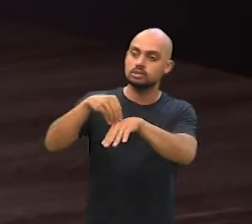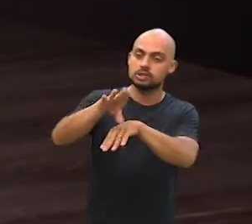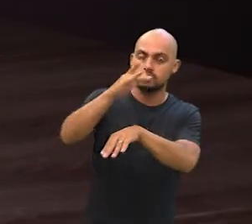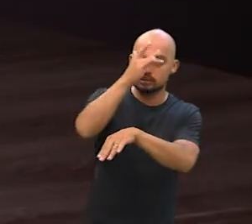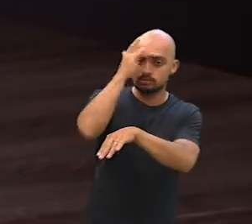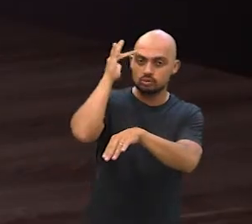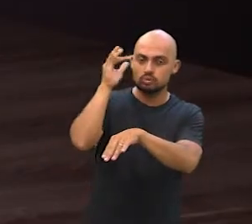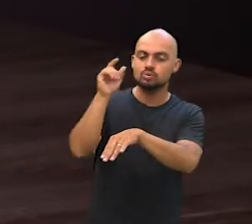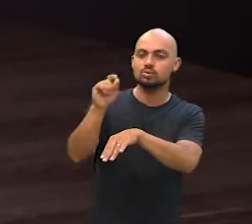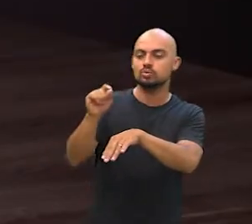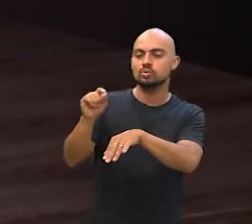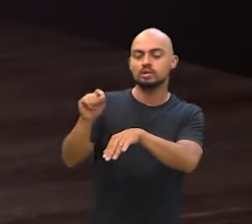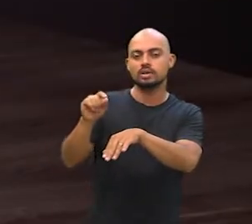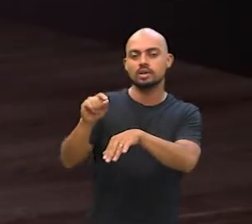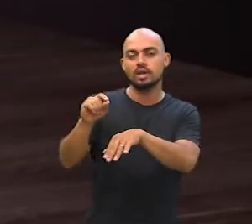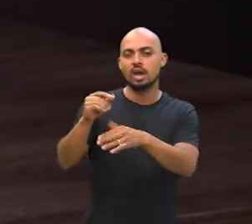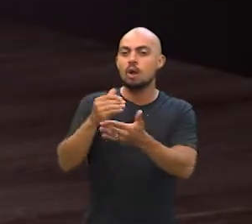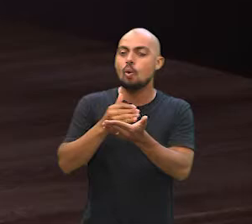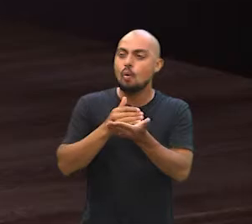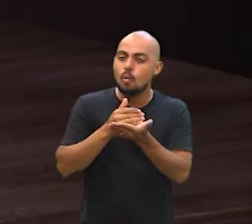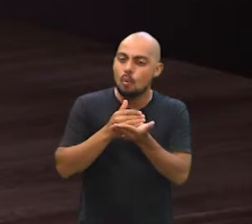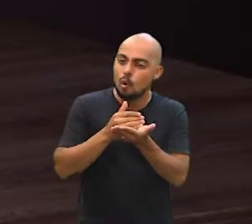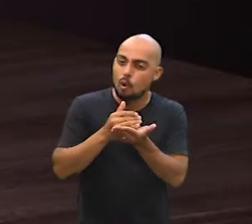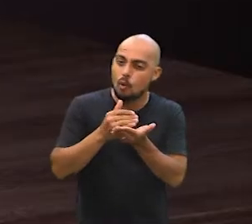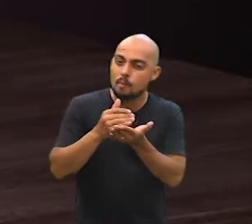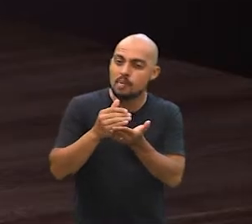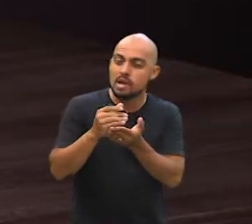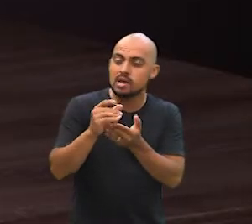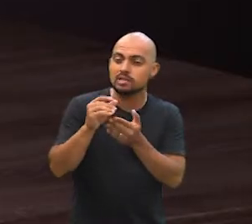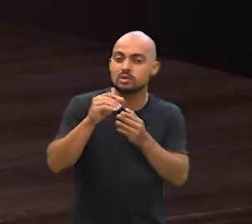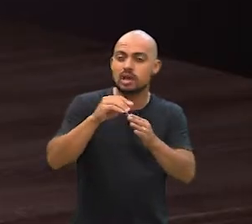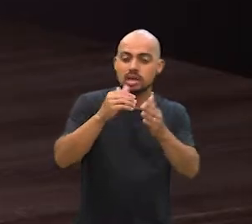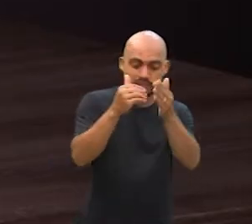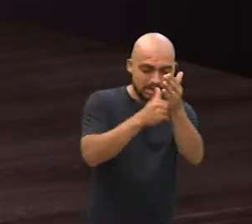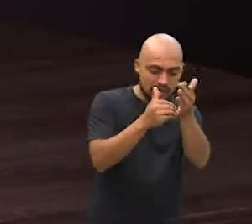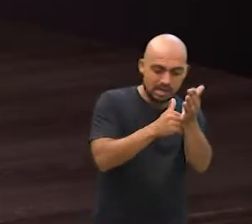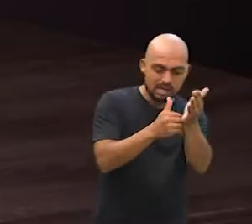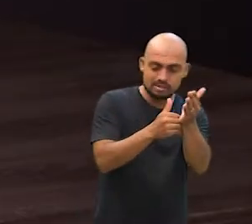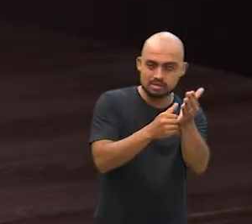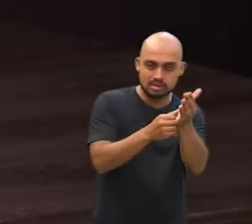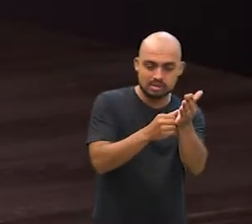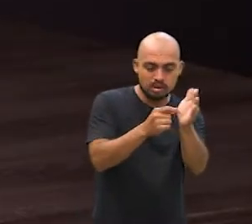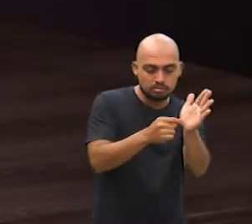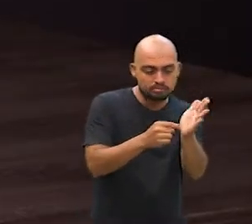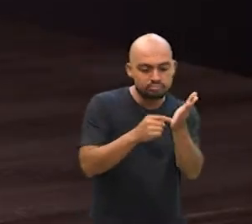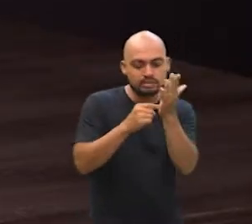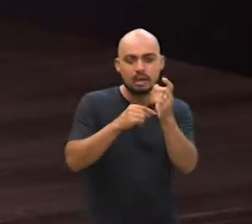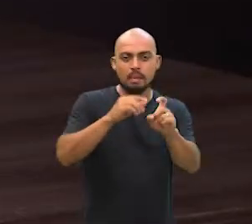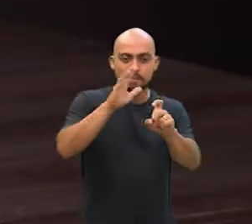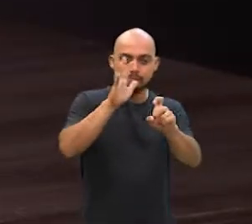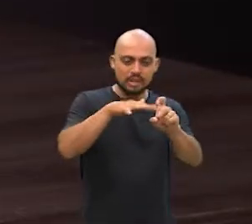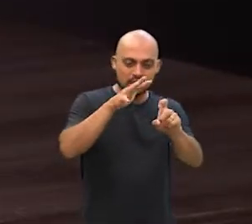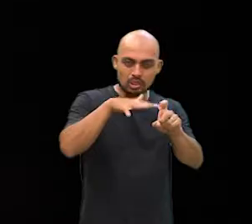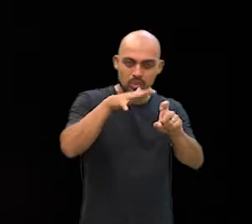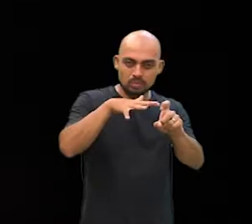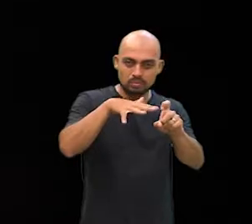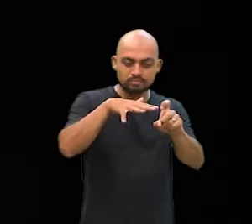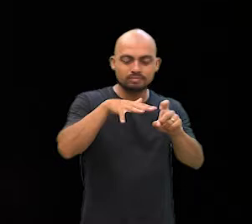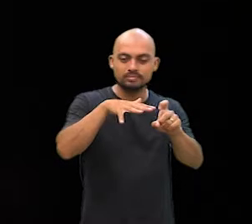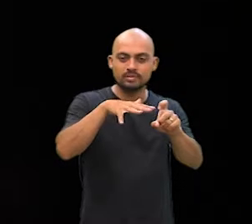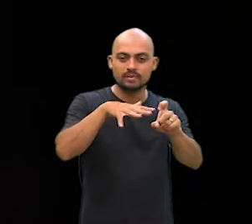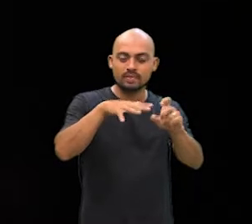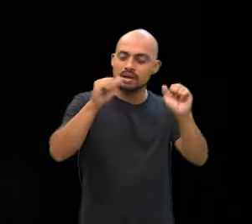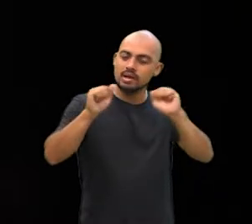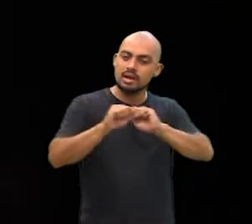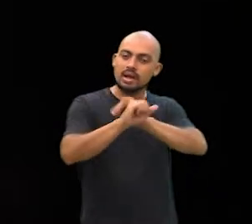pessoas começam a, de certa forma, desmistificar algumas coisas, alguns mitos, digamos assim, em relação a investimentos,